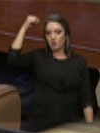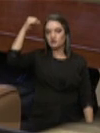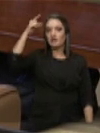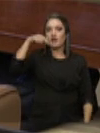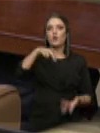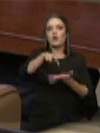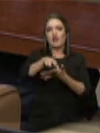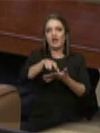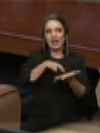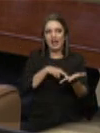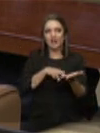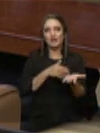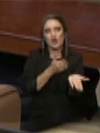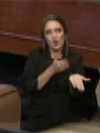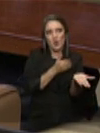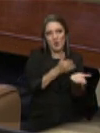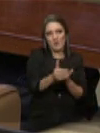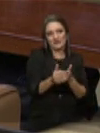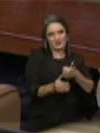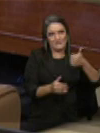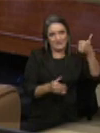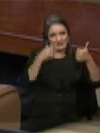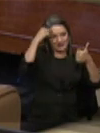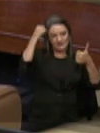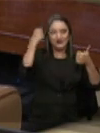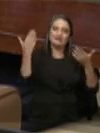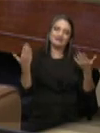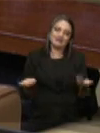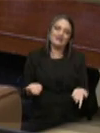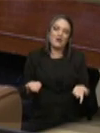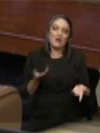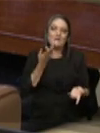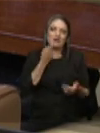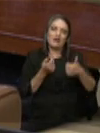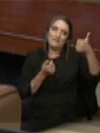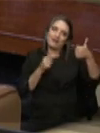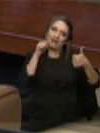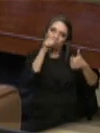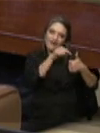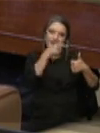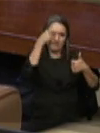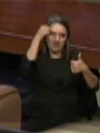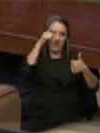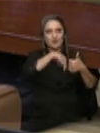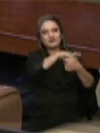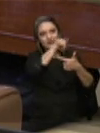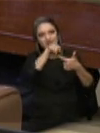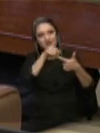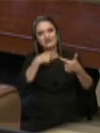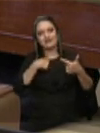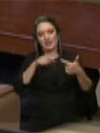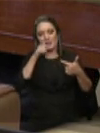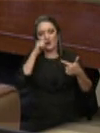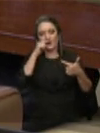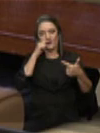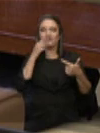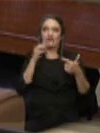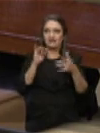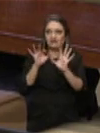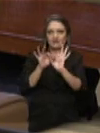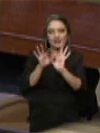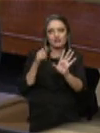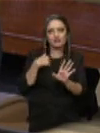em primeiro lugar. Portanto, a preferência de Sua Excelência e, em seguida, se Vossa Excelência me permitir, daí farei duas observações muito